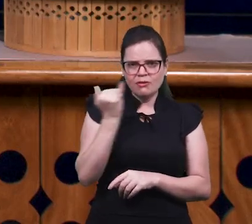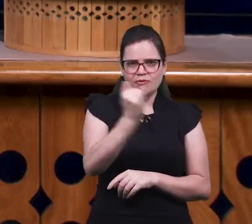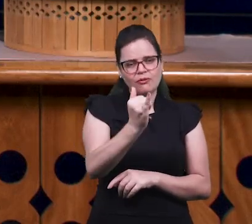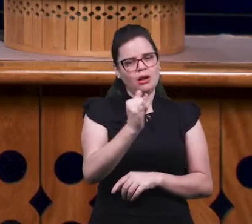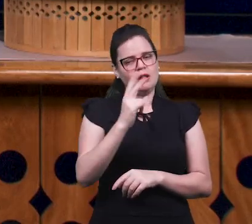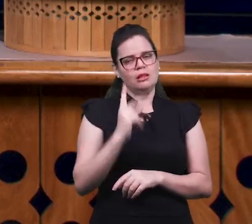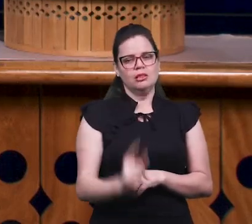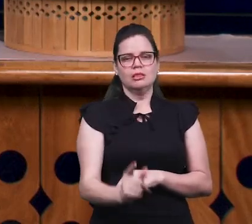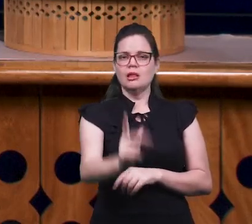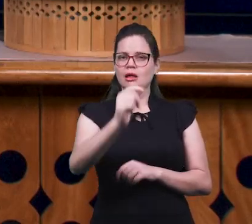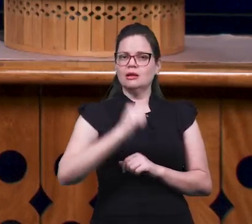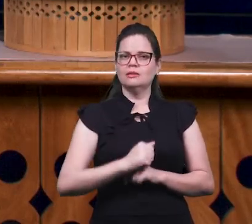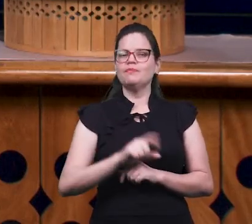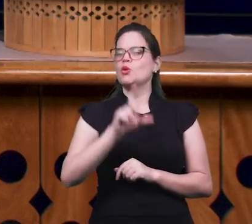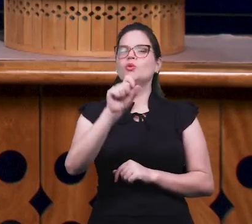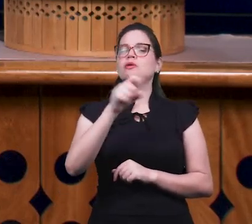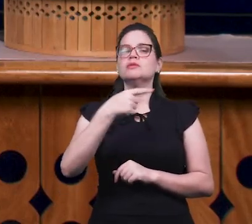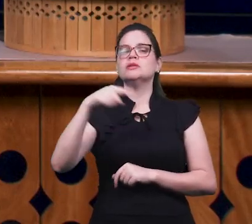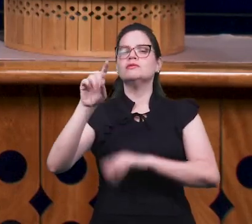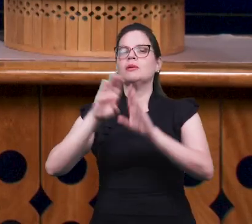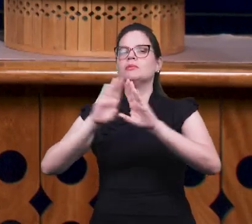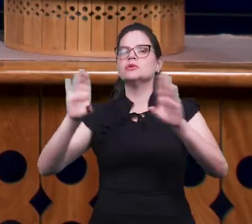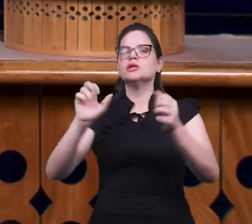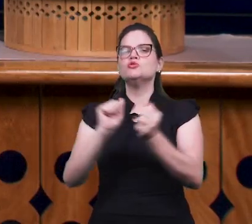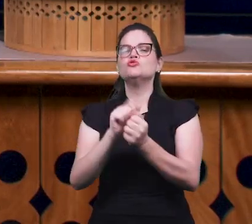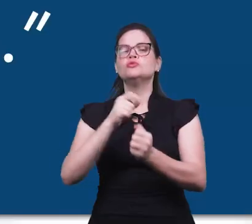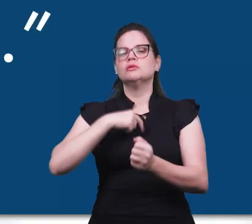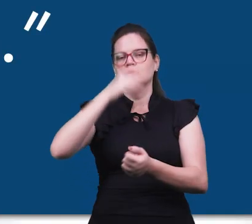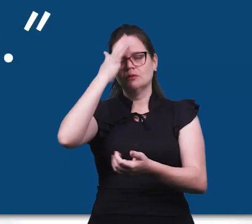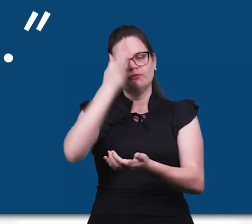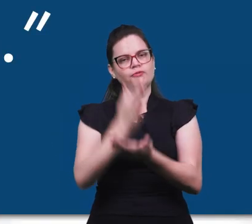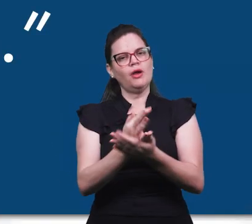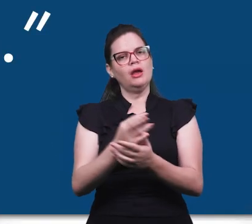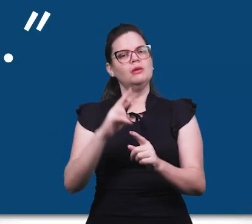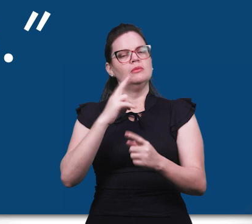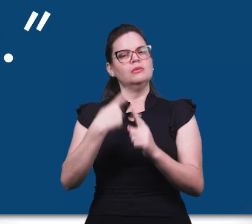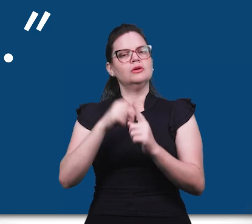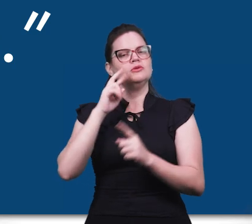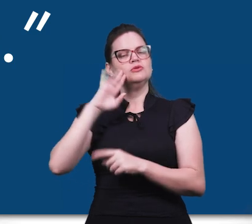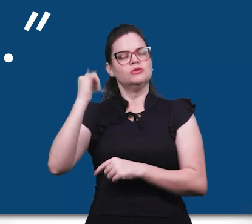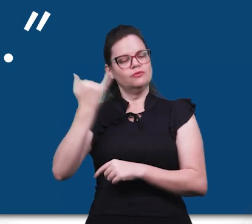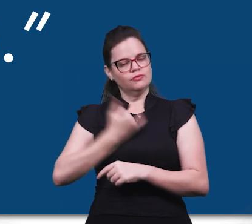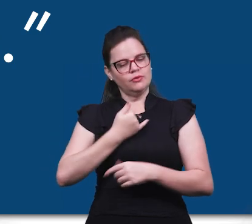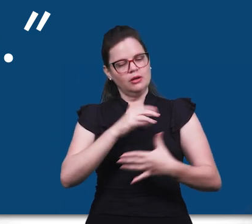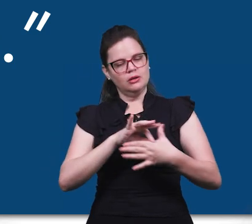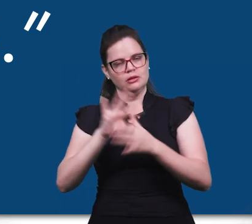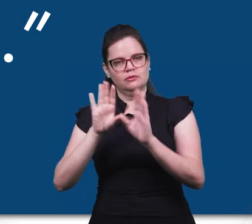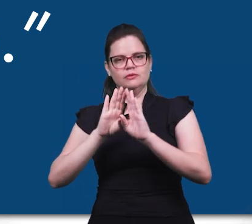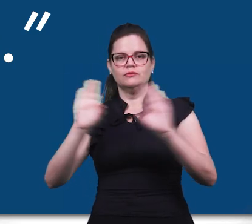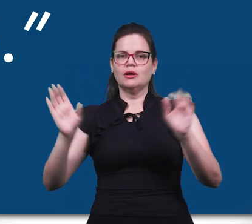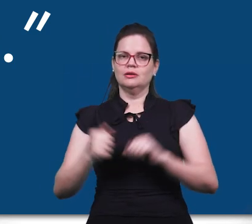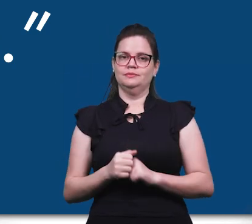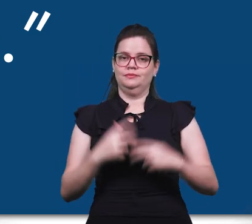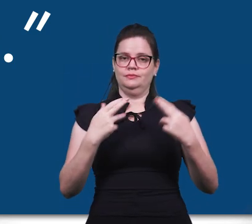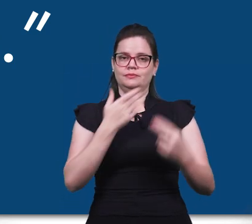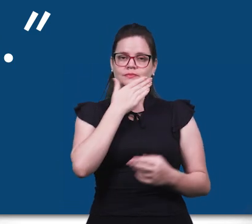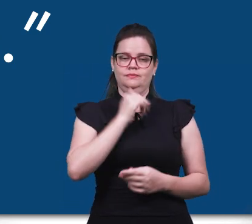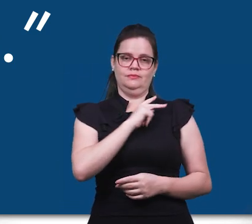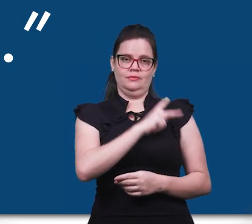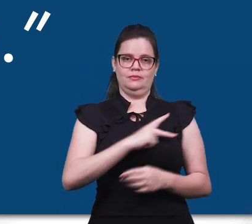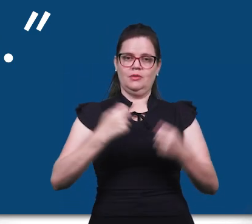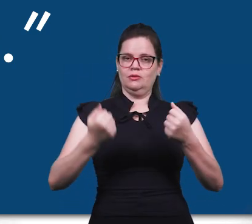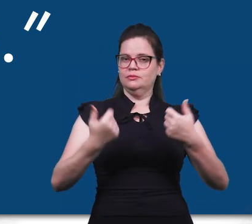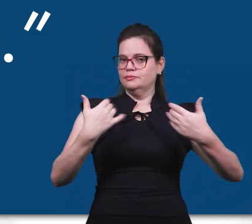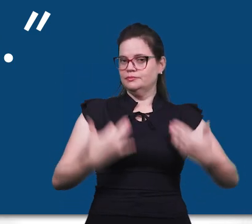o que você vai levar para a eternidade com você é a sua fé. O apóstolo Paulo falou muito bem, acabei a carreira e guardei a